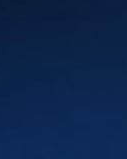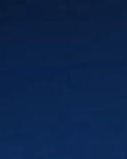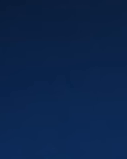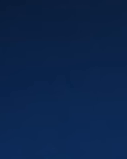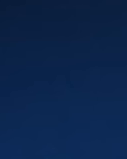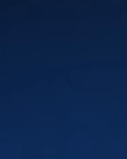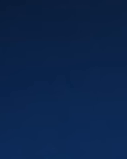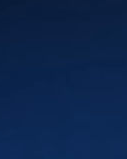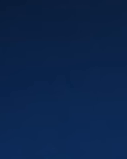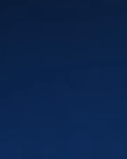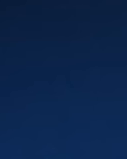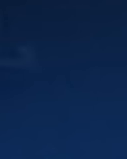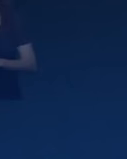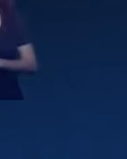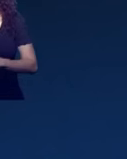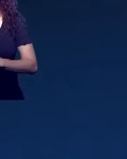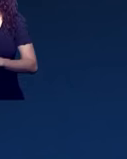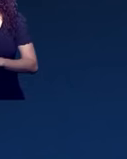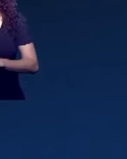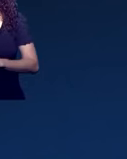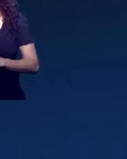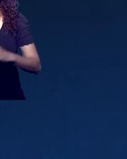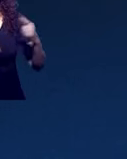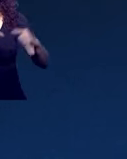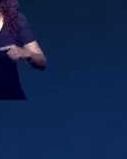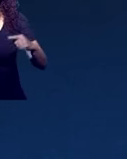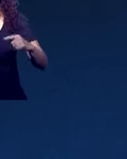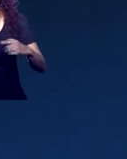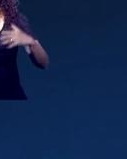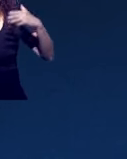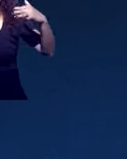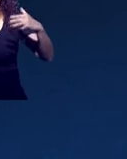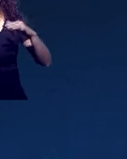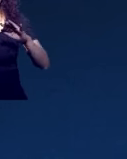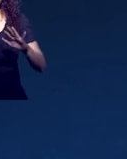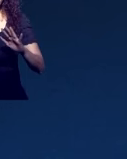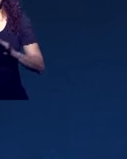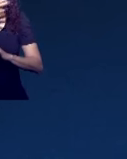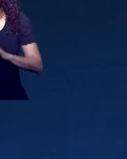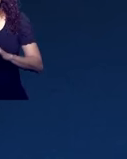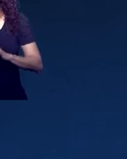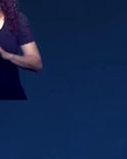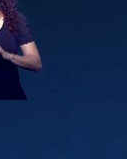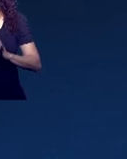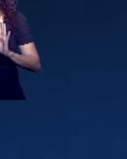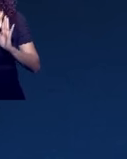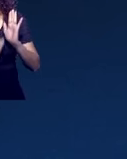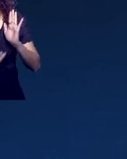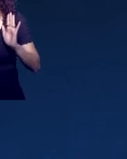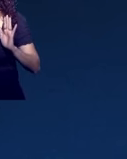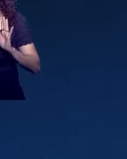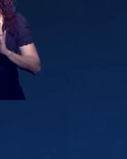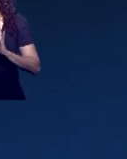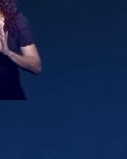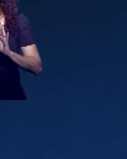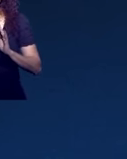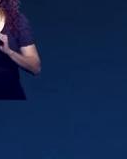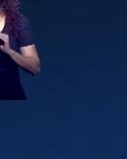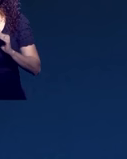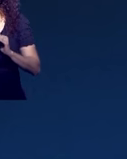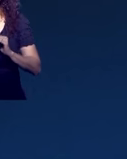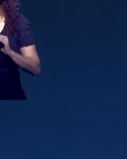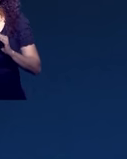quinta-feira vai para plenário agora o relator tem dito que não há um acordo né já que tiveram 700 emendas é uma